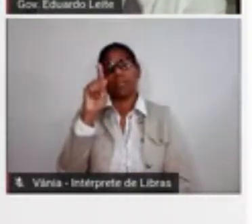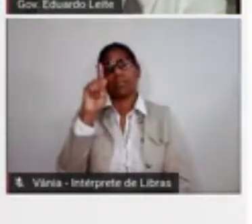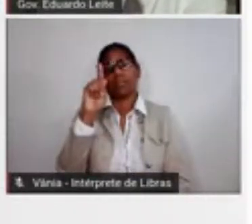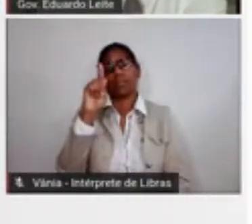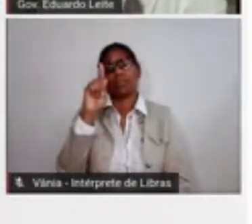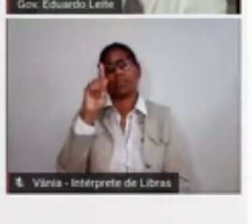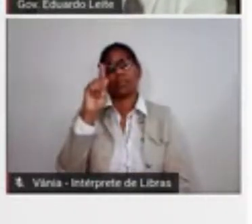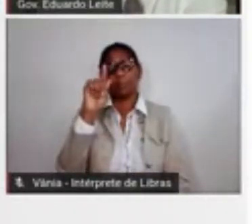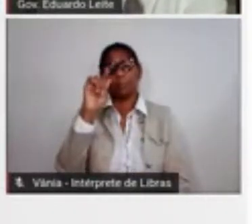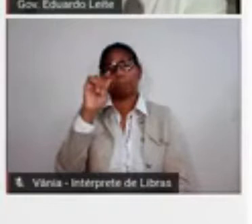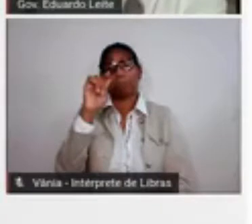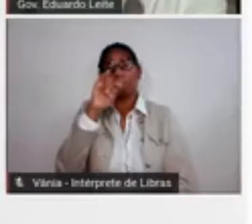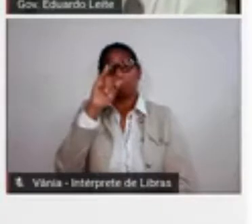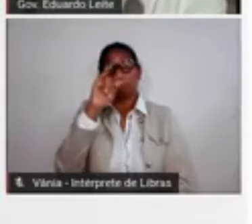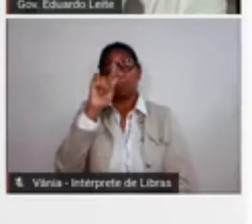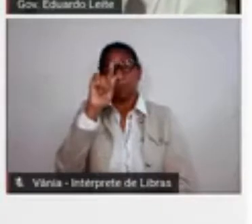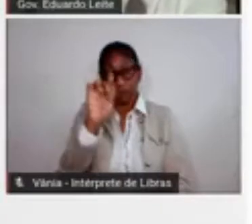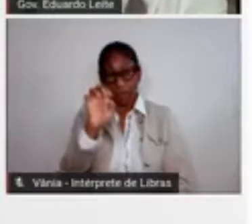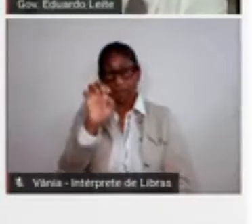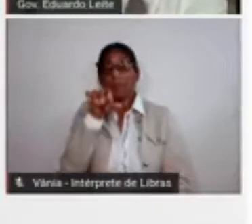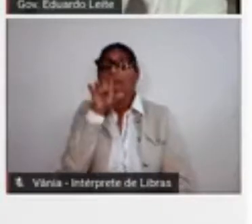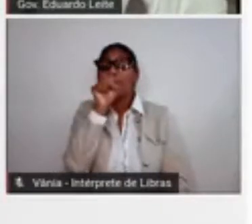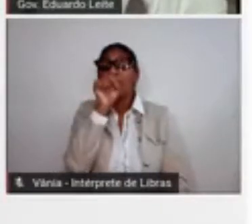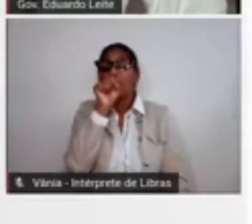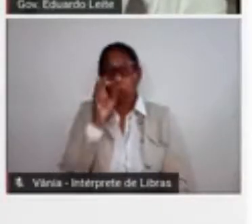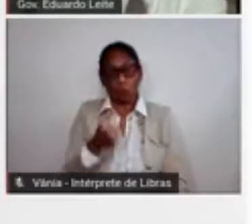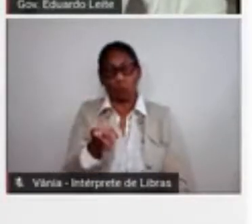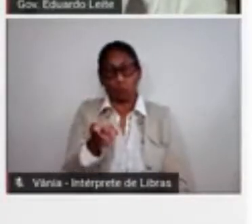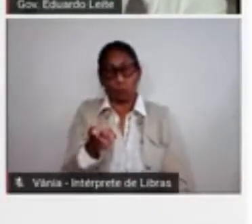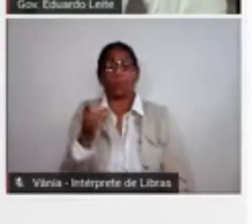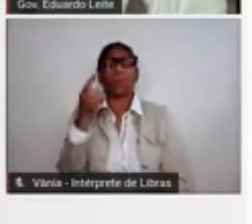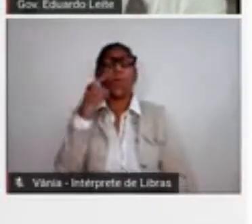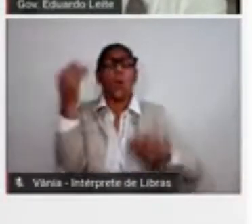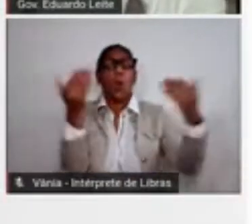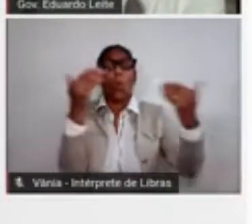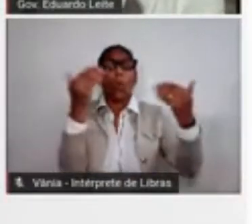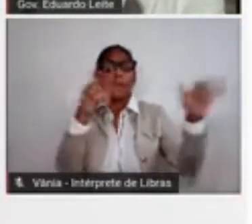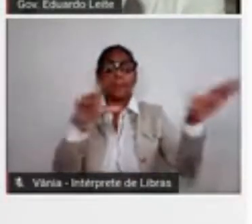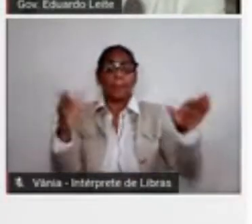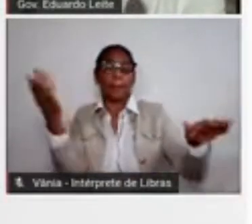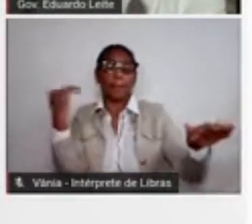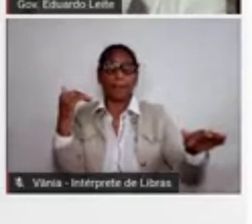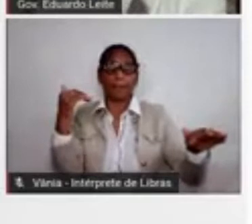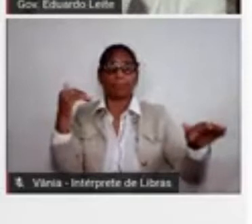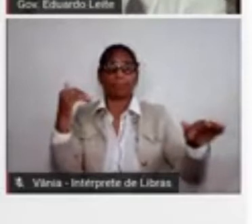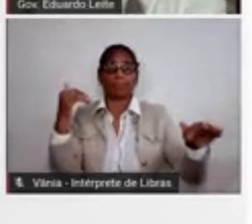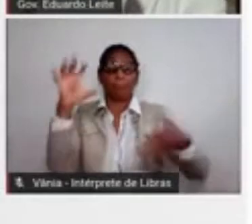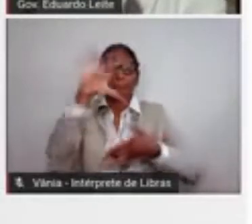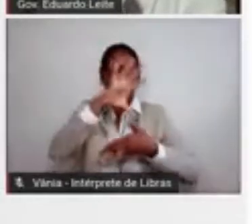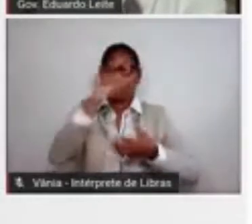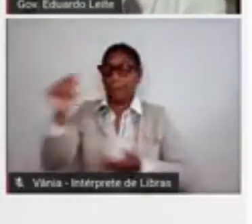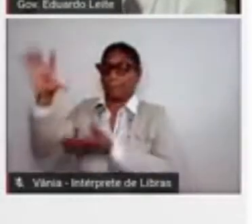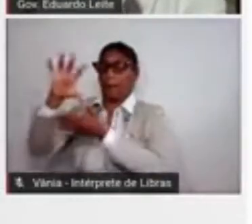continua em bandeira laranja, né? Aqui apenas para fazer a comparação entre o que nós tínhamos na semana anterior, o que nós temos agora, então